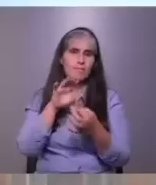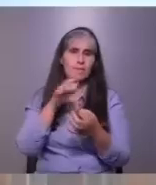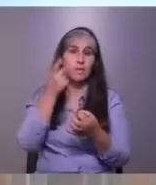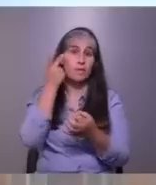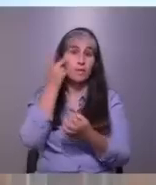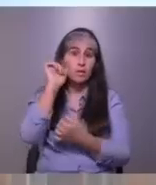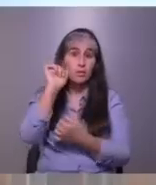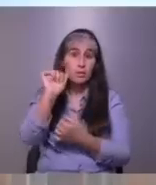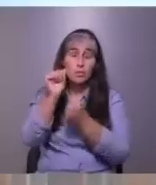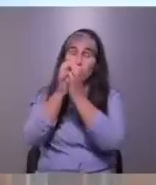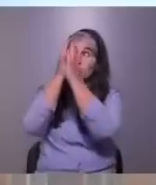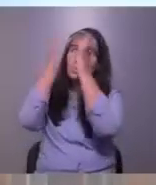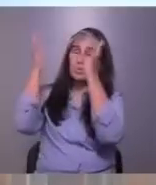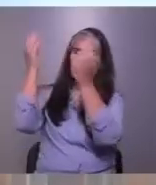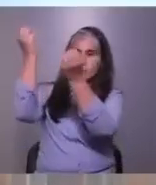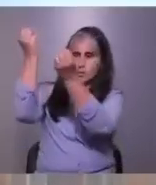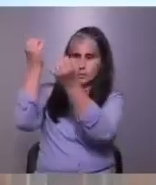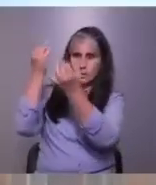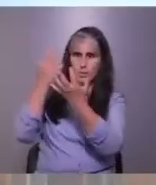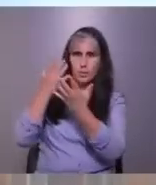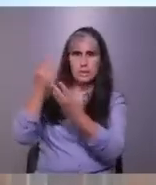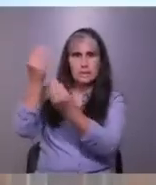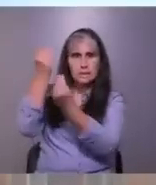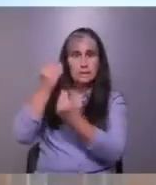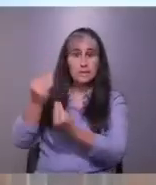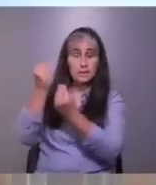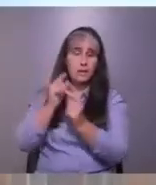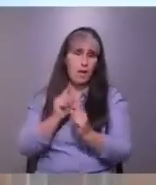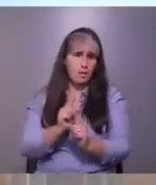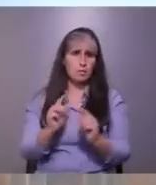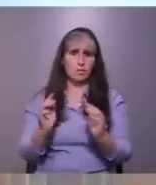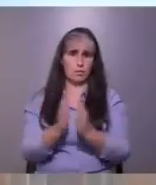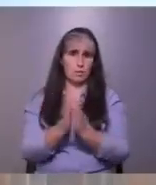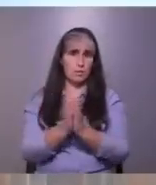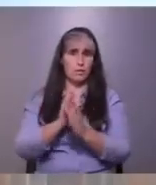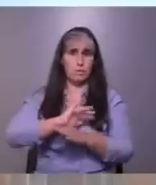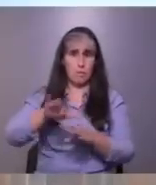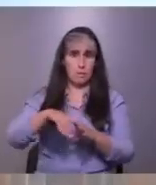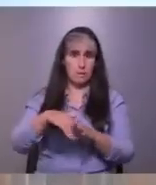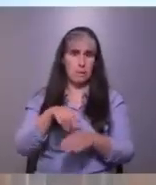divina. É isto participar na Eucaristia, estar em comunhão com o Senhor.